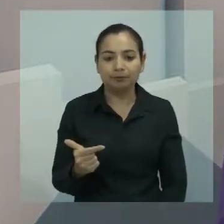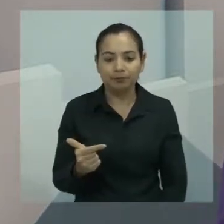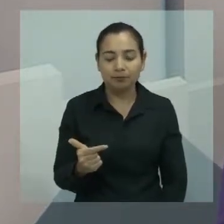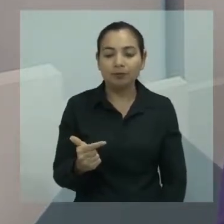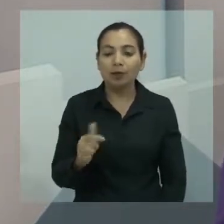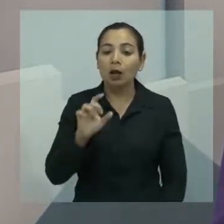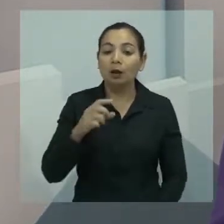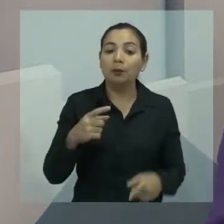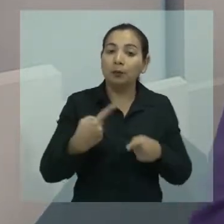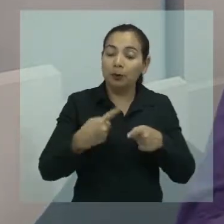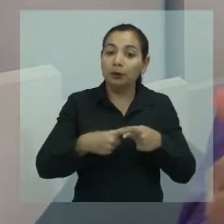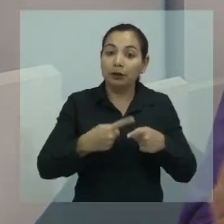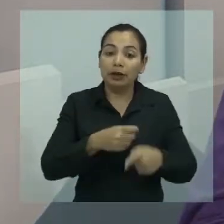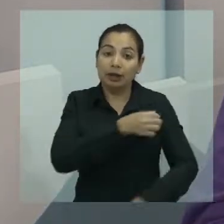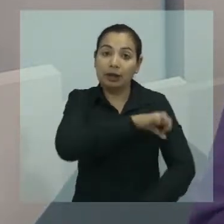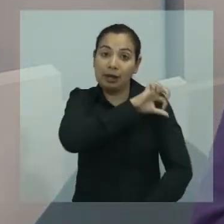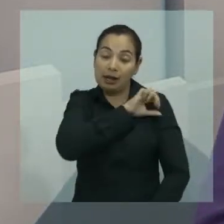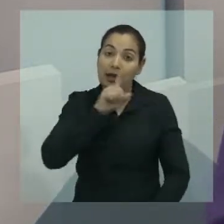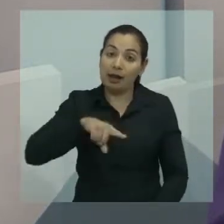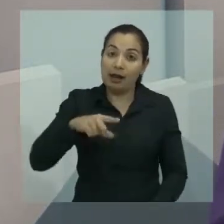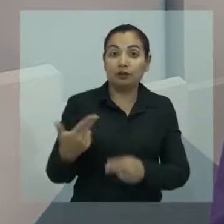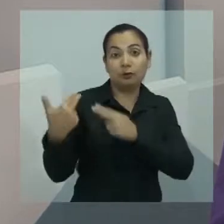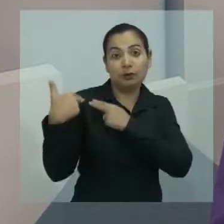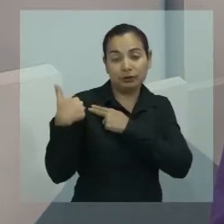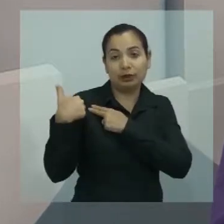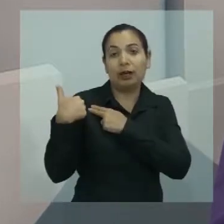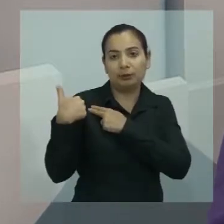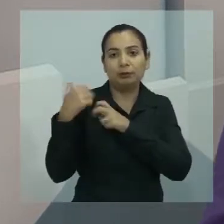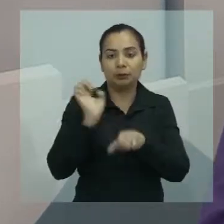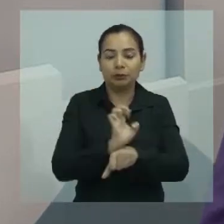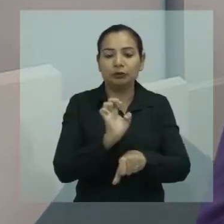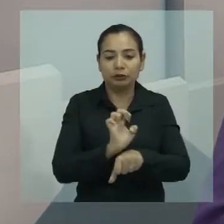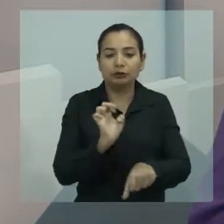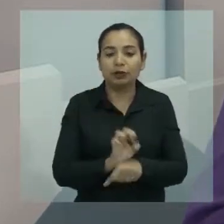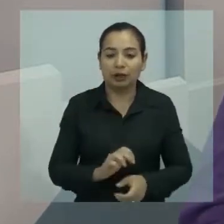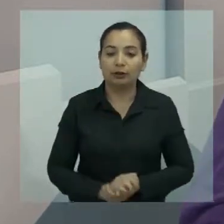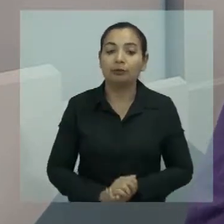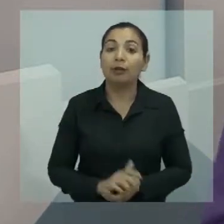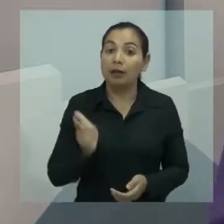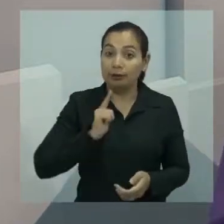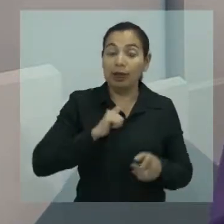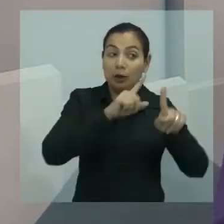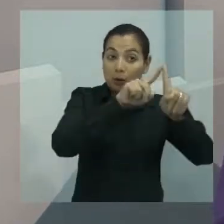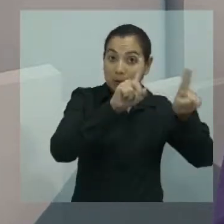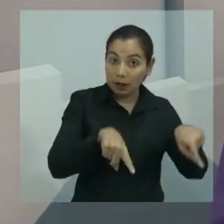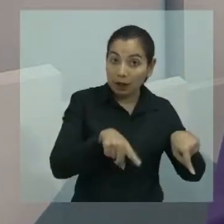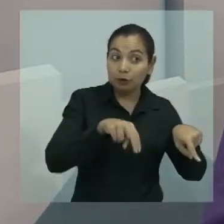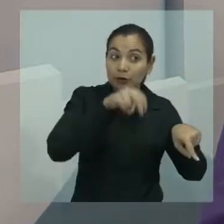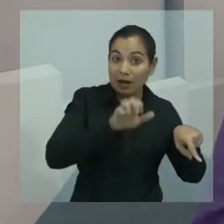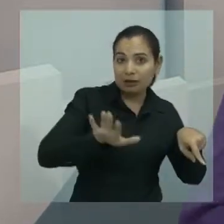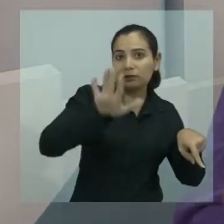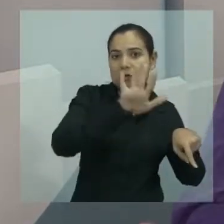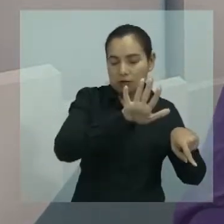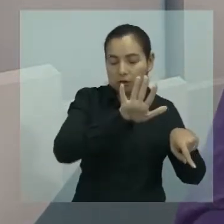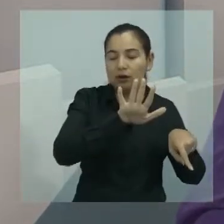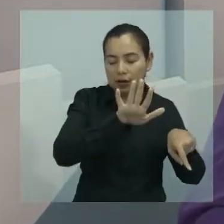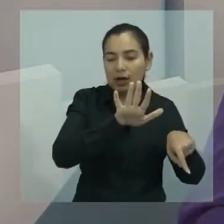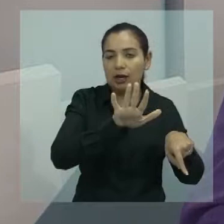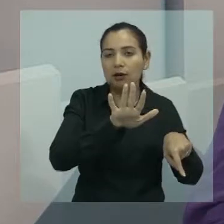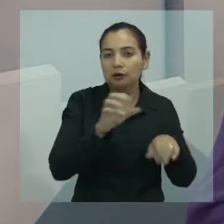uma representação na matrícula, né, do Estado. No caso do ensino médio, que é a responsabilidade da rede estadual, a gente já está chegando aí